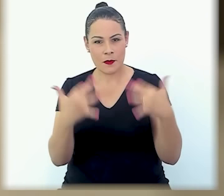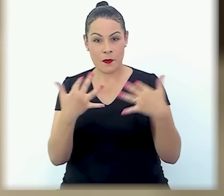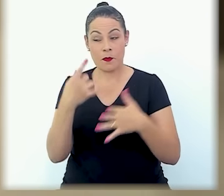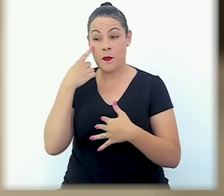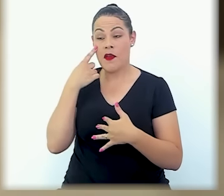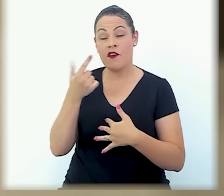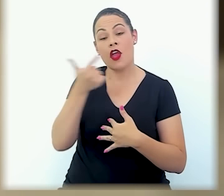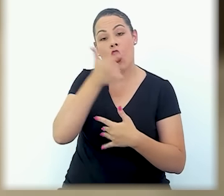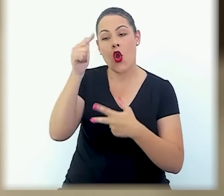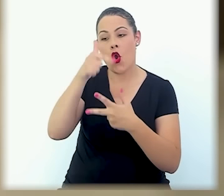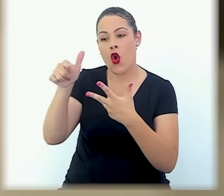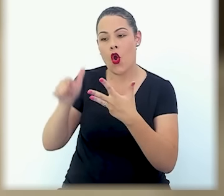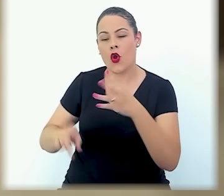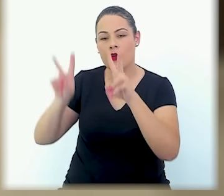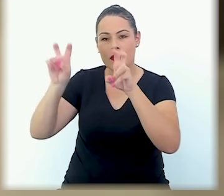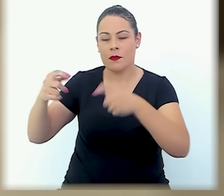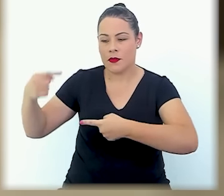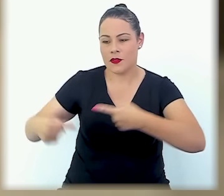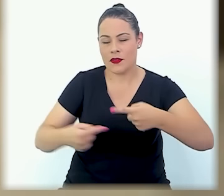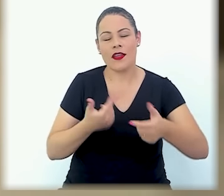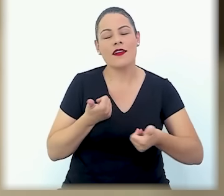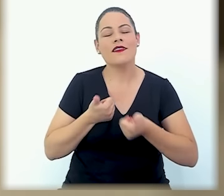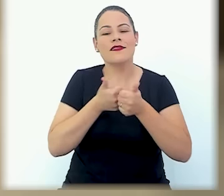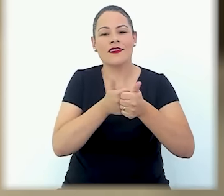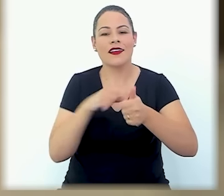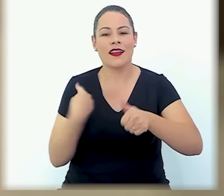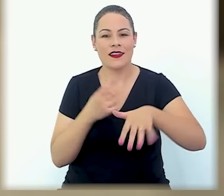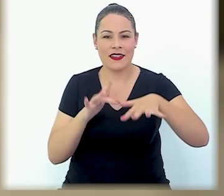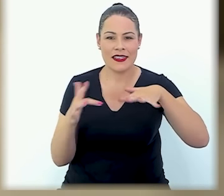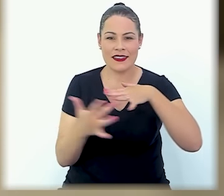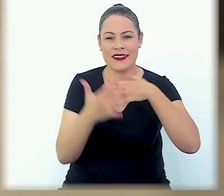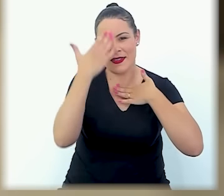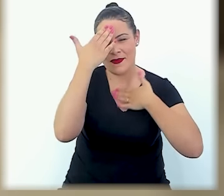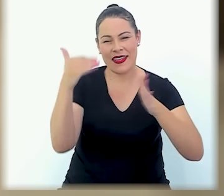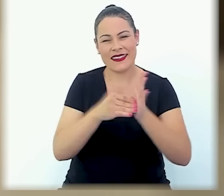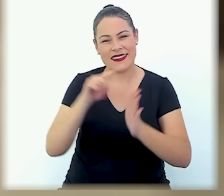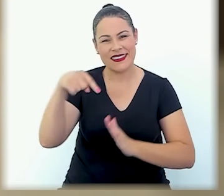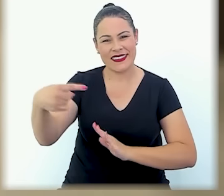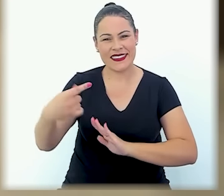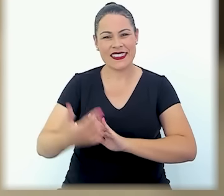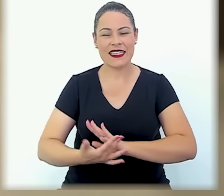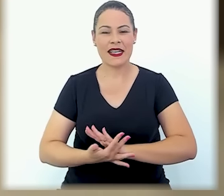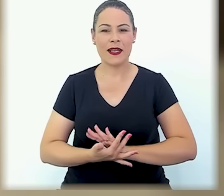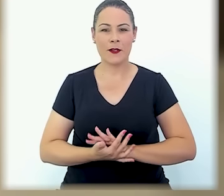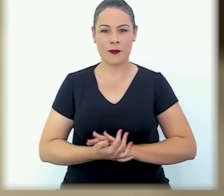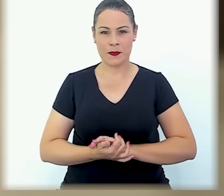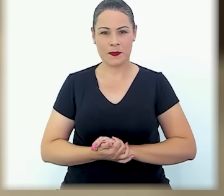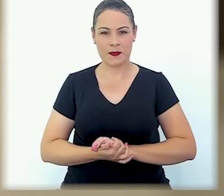Para ver outros painéis, siga o Exame nas redes sociais e obrigada e até logo.